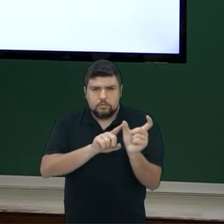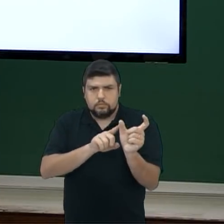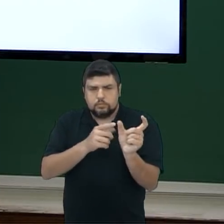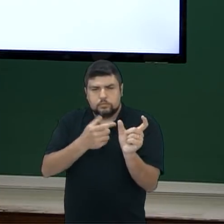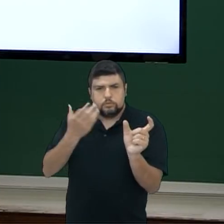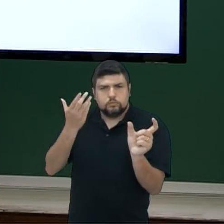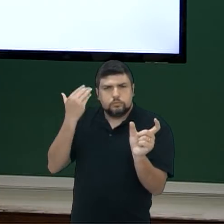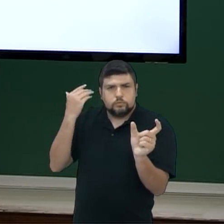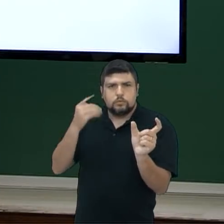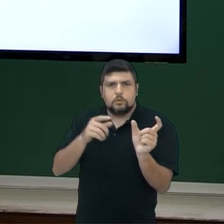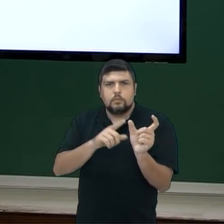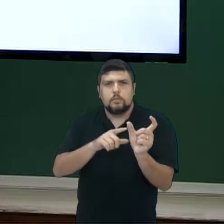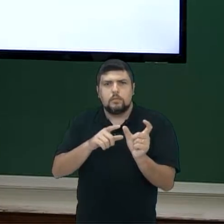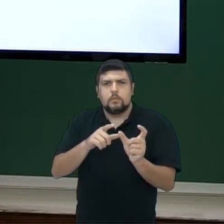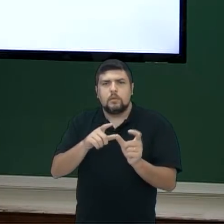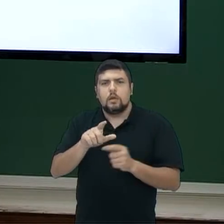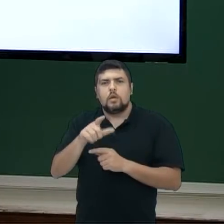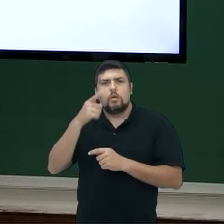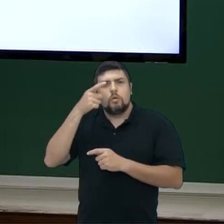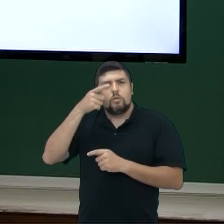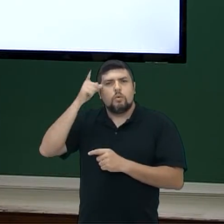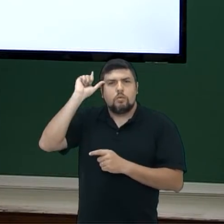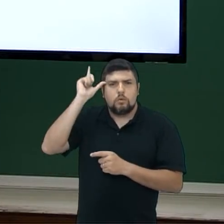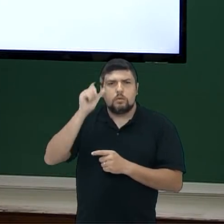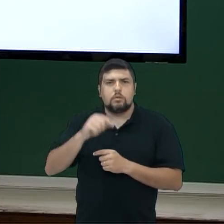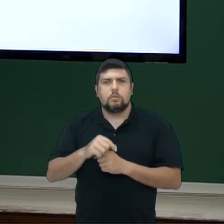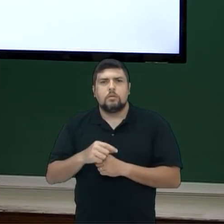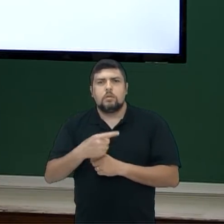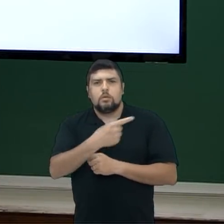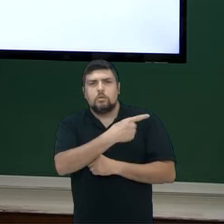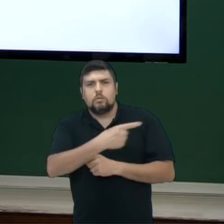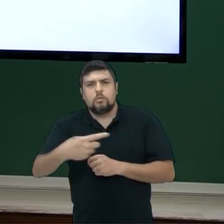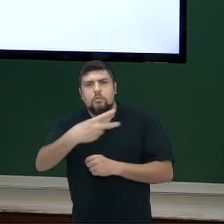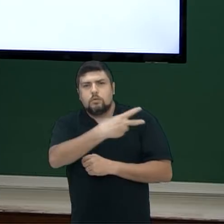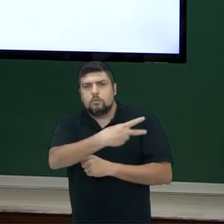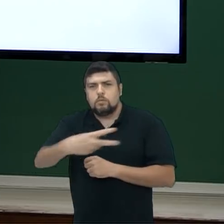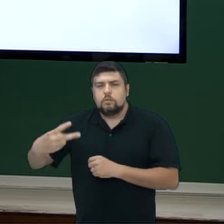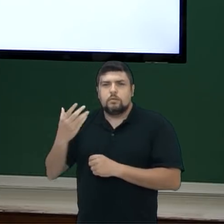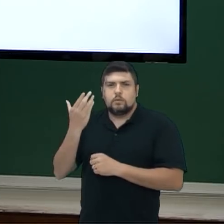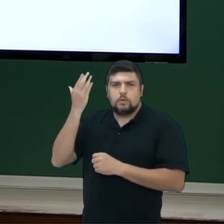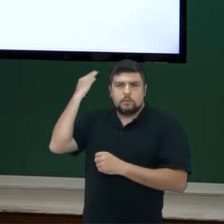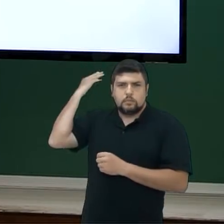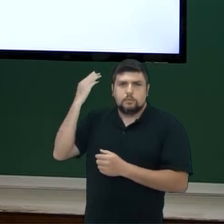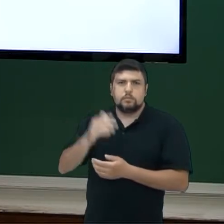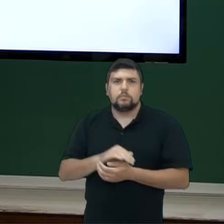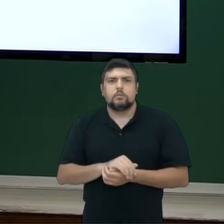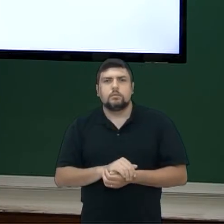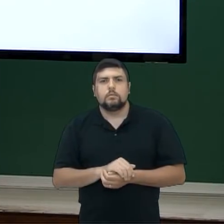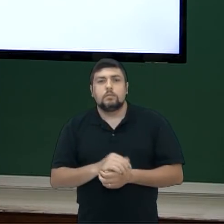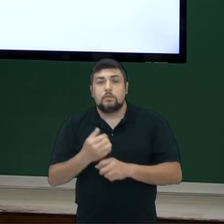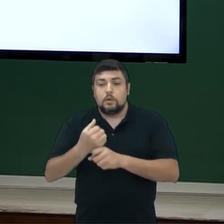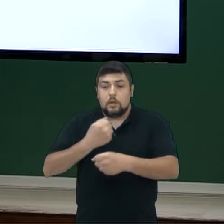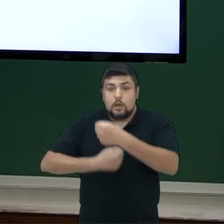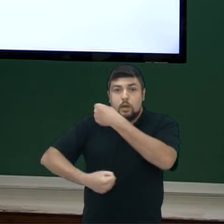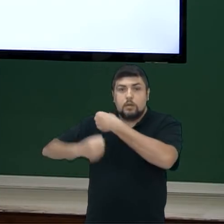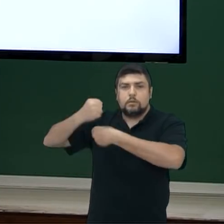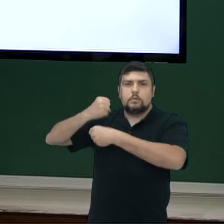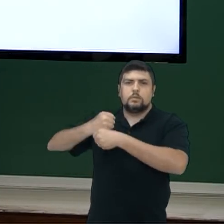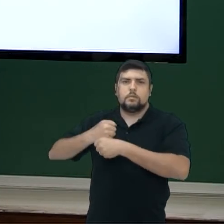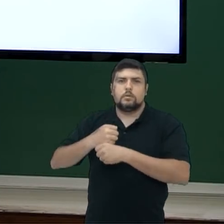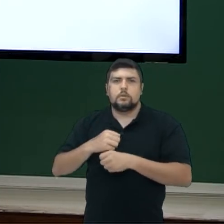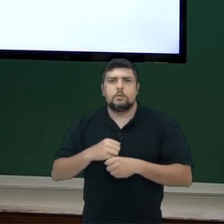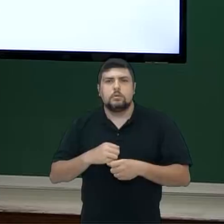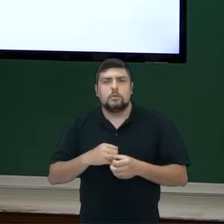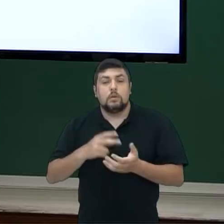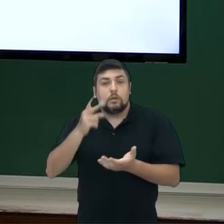Yesterday, ontem. 2 weeks ago, 2 semanas atrás. Last year, ano passado. Então, eu vou falar sempre de